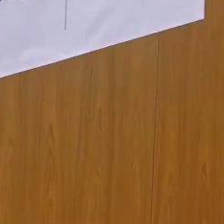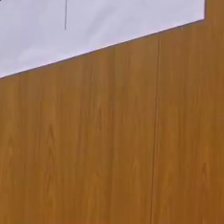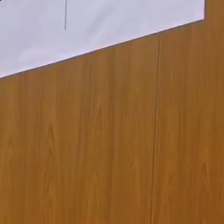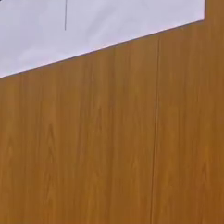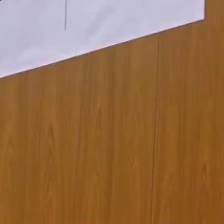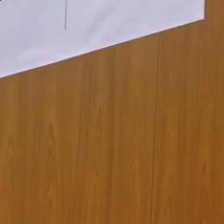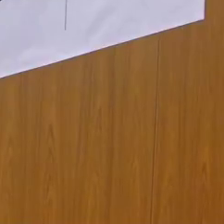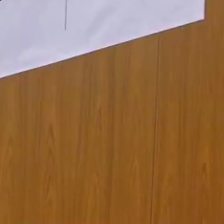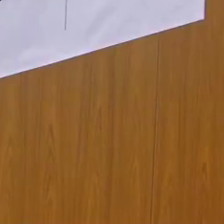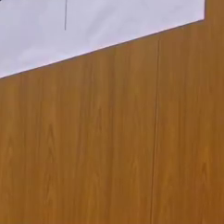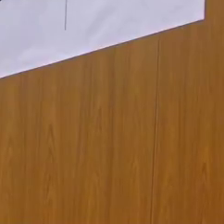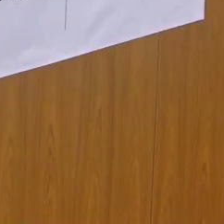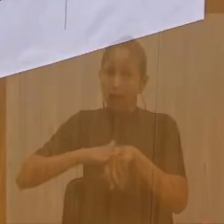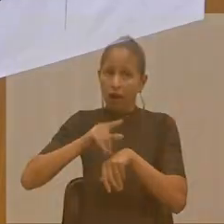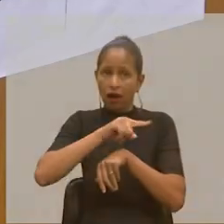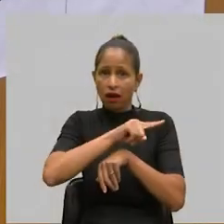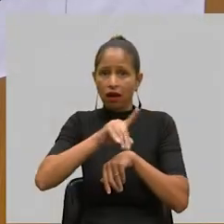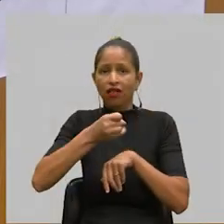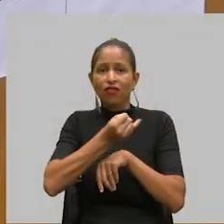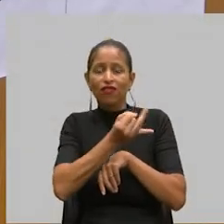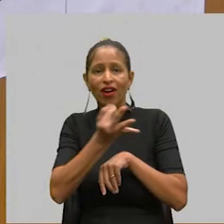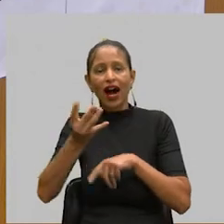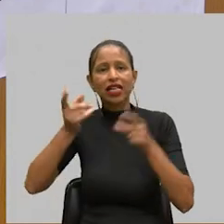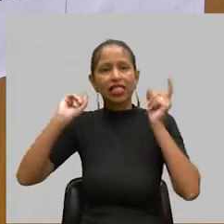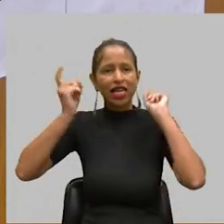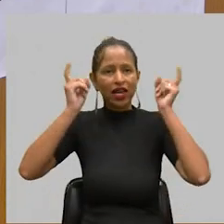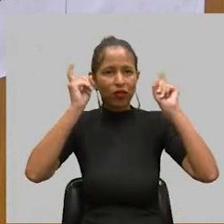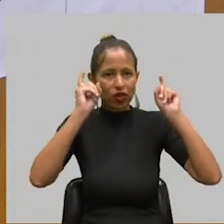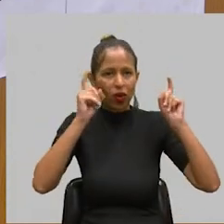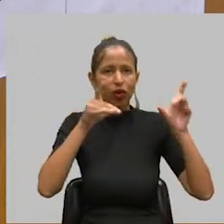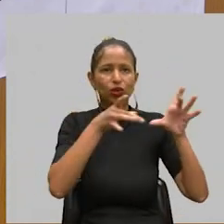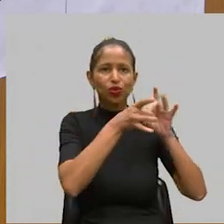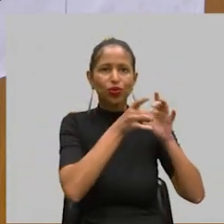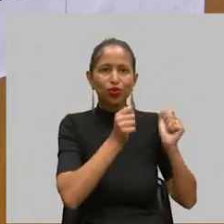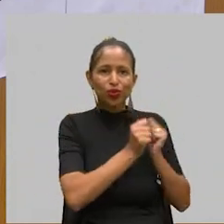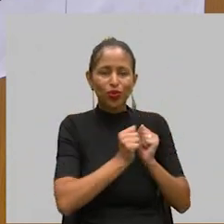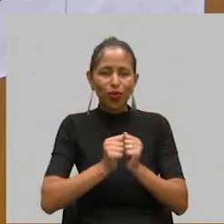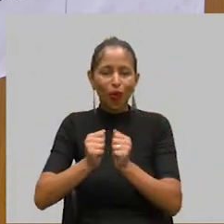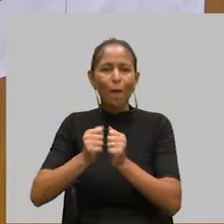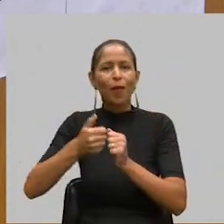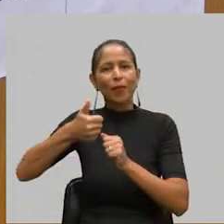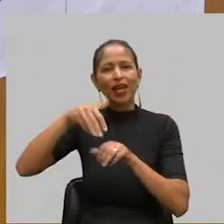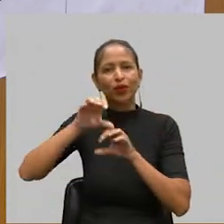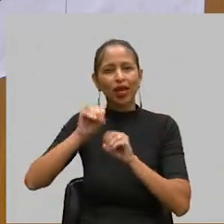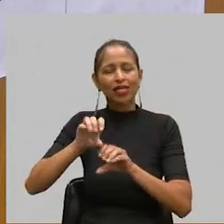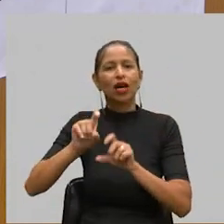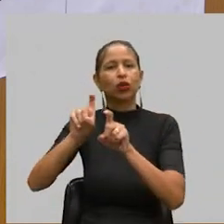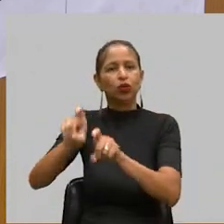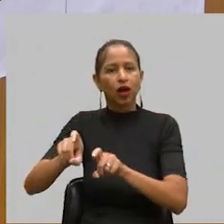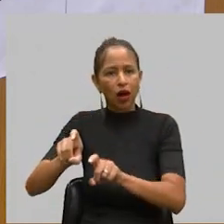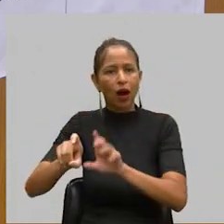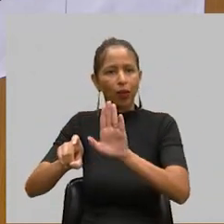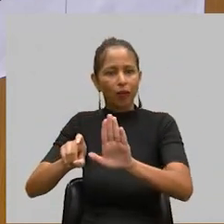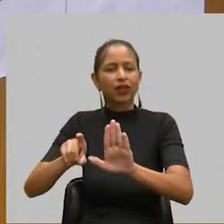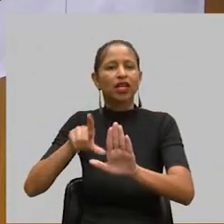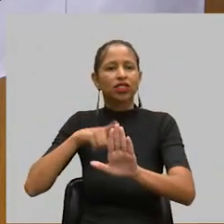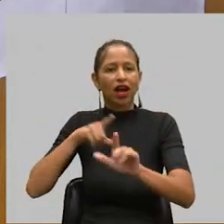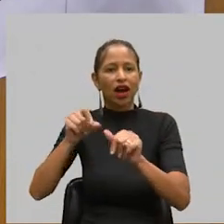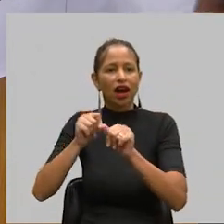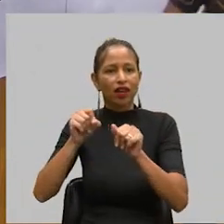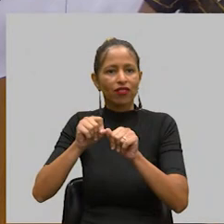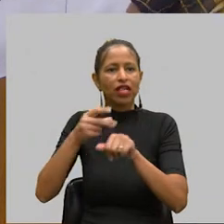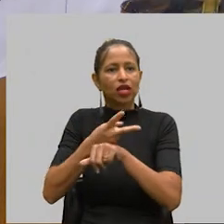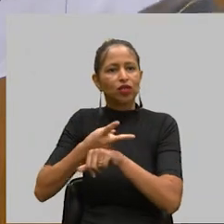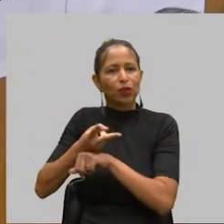a muitas mãos né foram várias reuniões a rede eh Mineira de Educação no campo então foi um processo que a gente eh